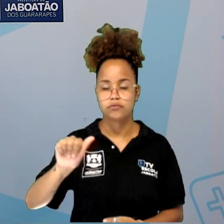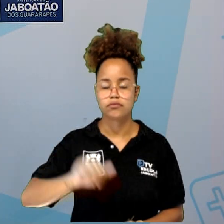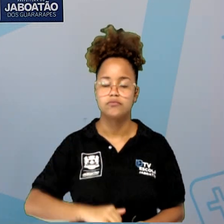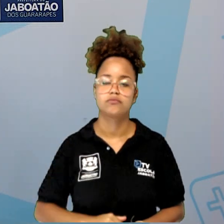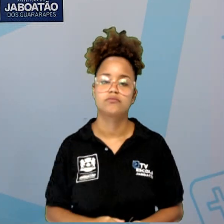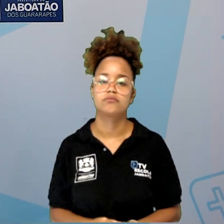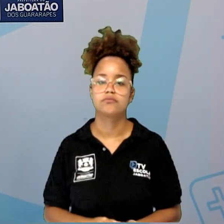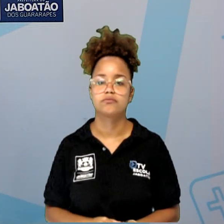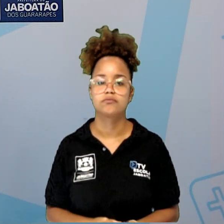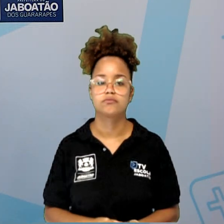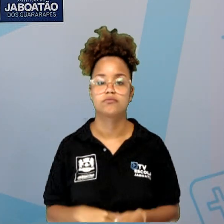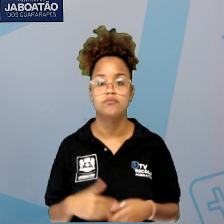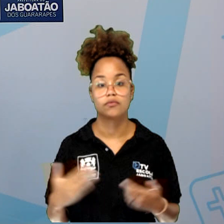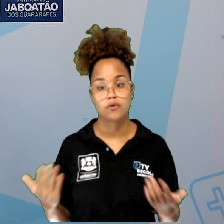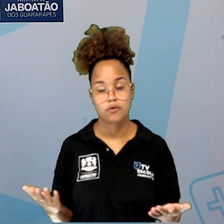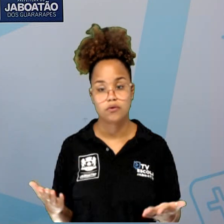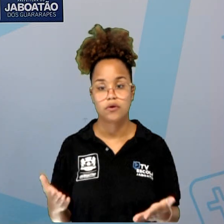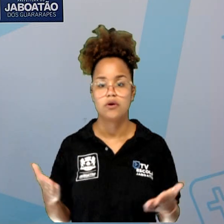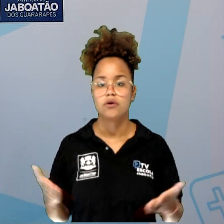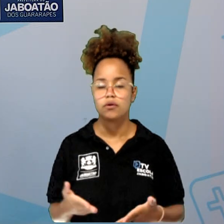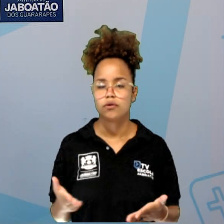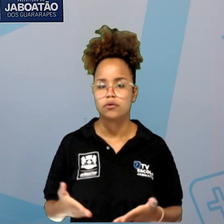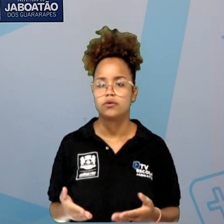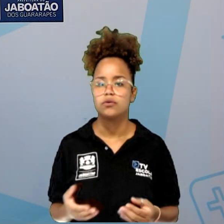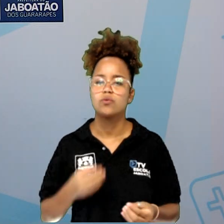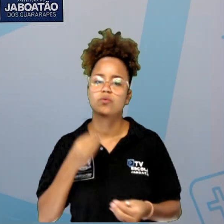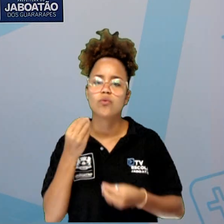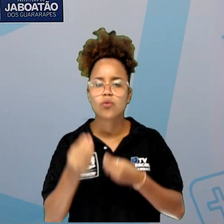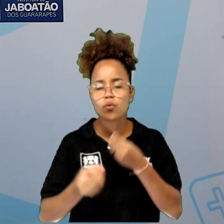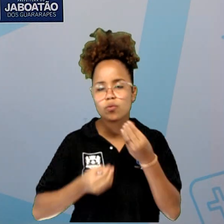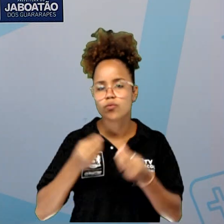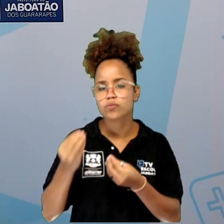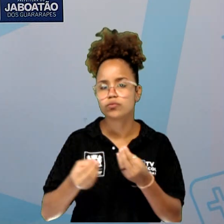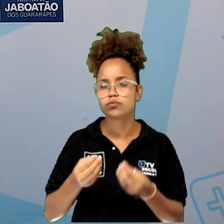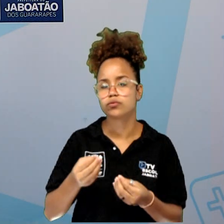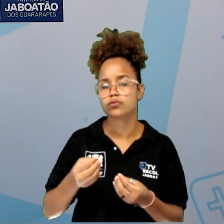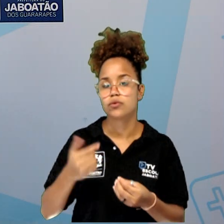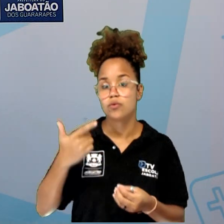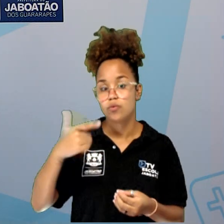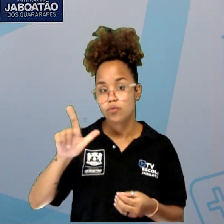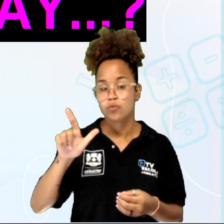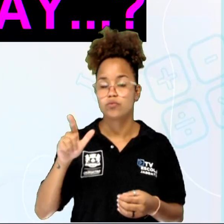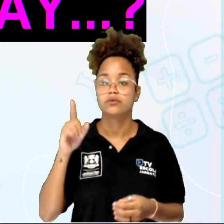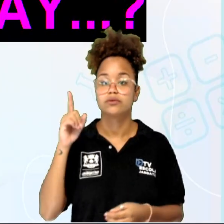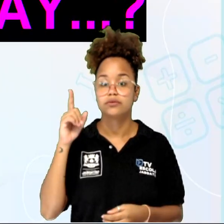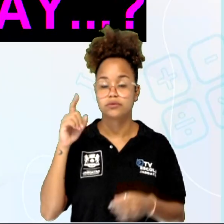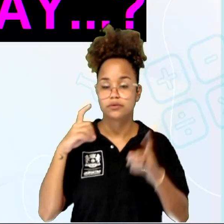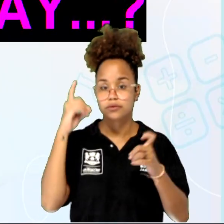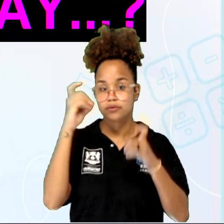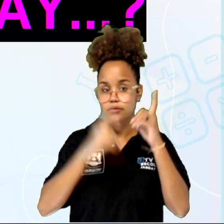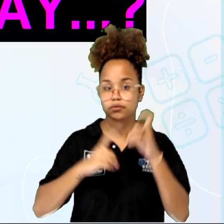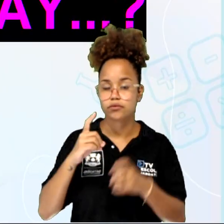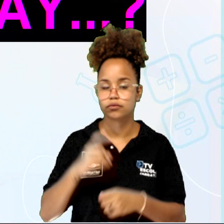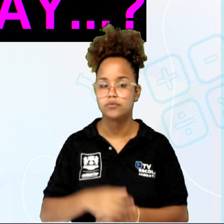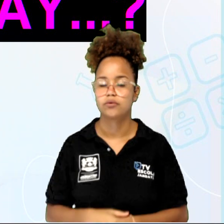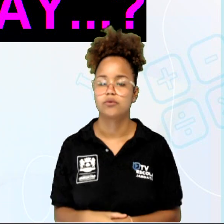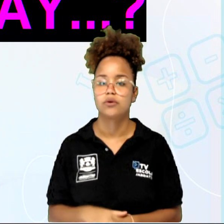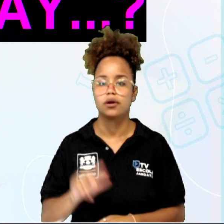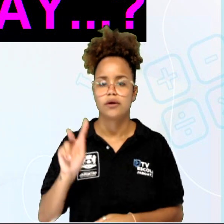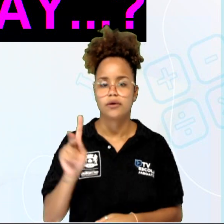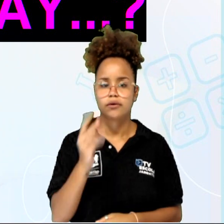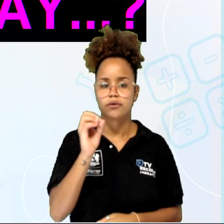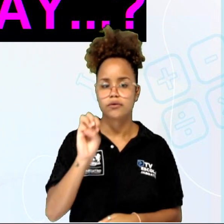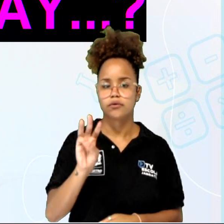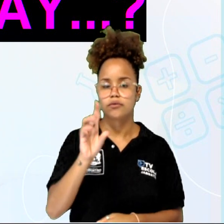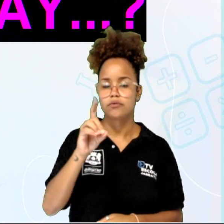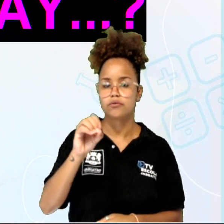S-I-L-V-A. Vamos dar uma olhada agora na nossa próxima expressão. How do you